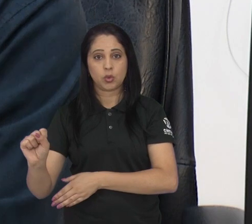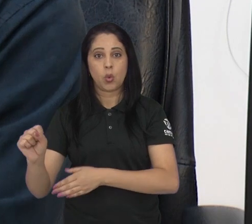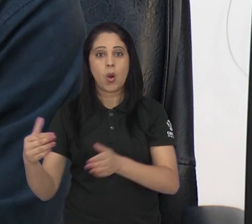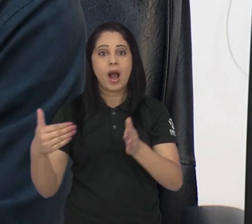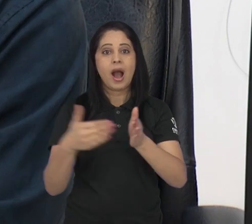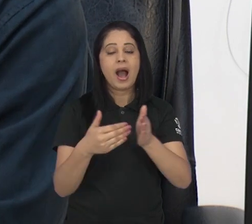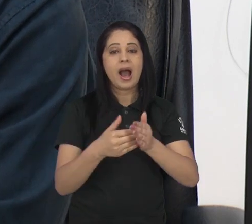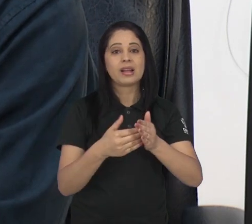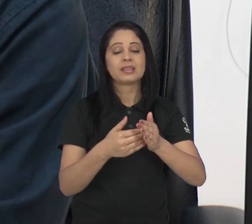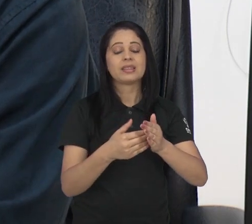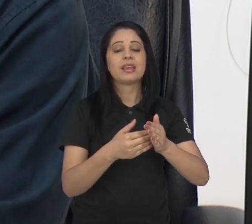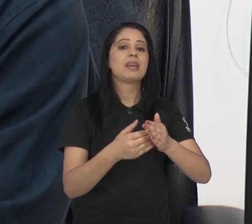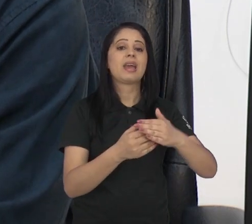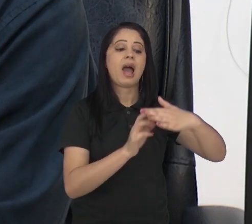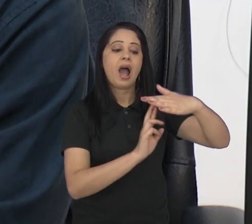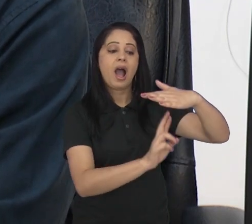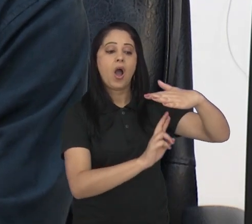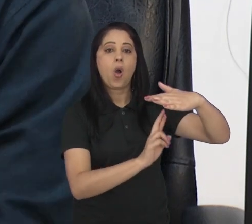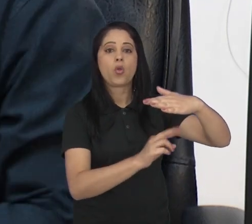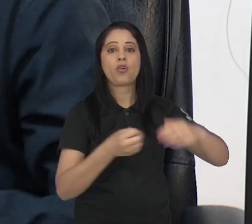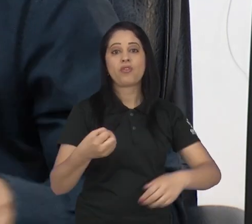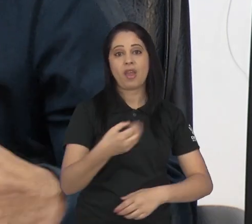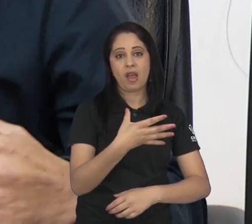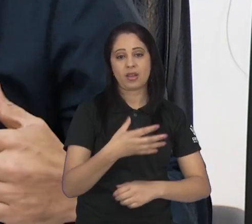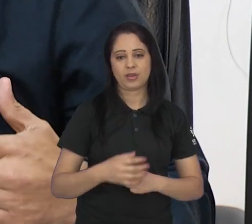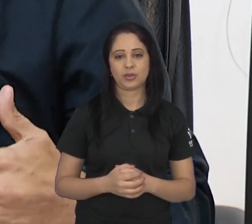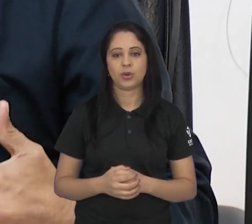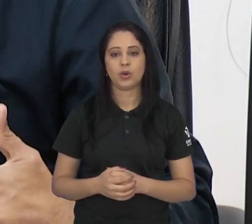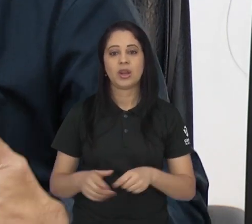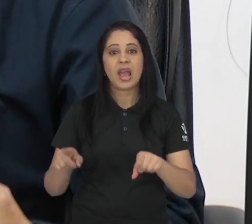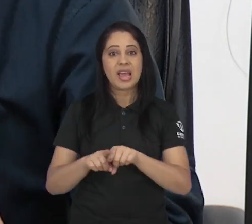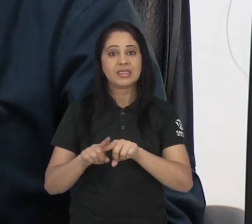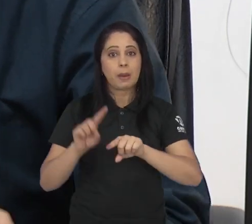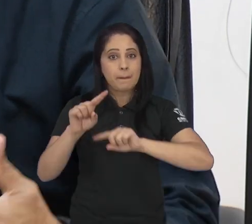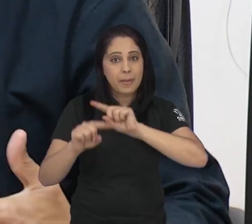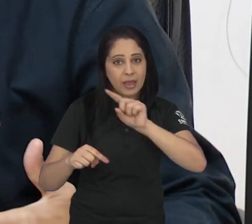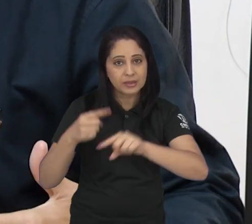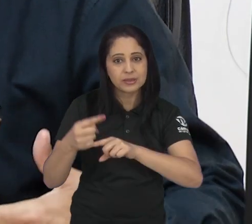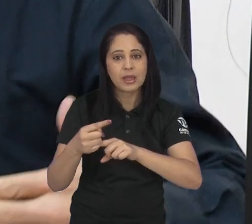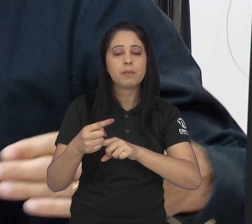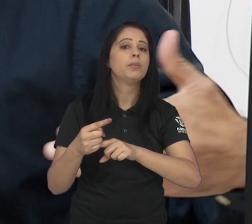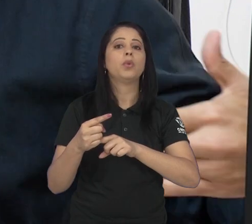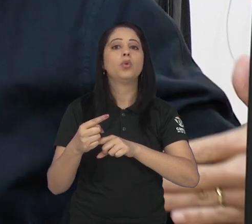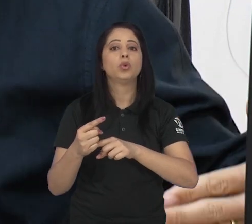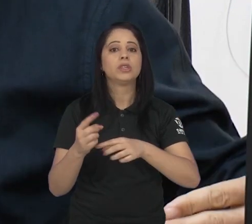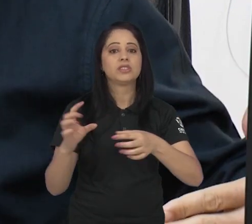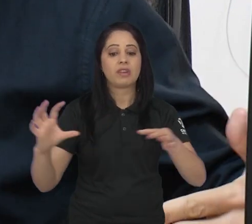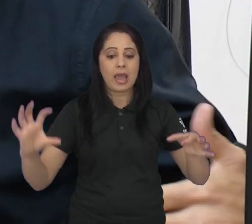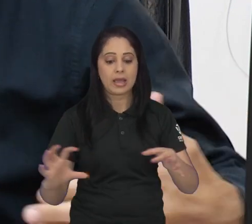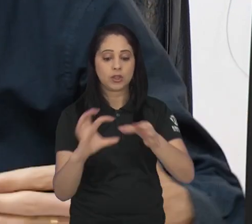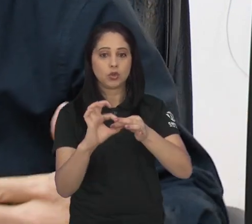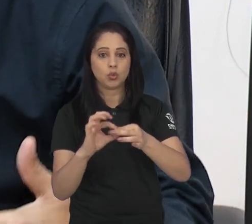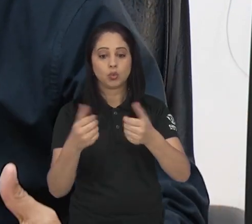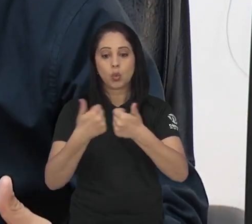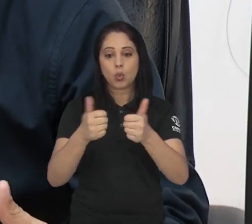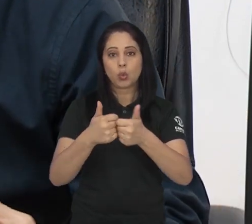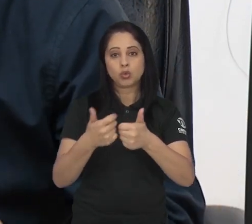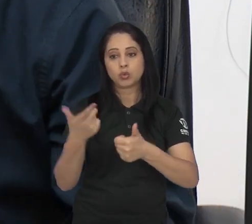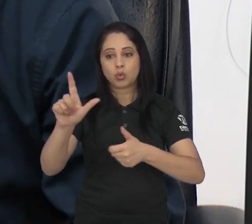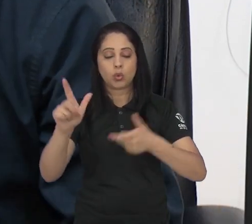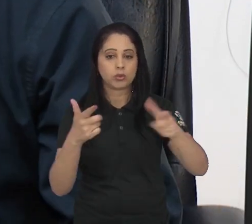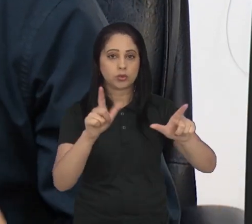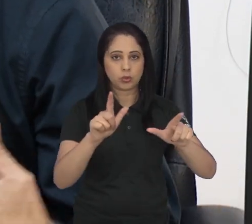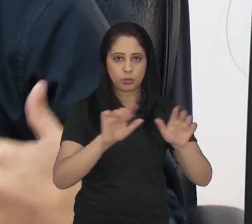e na terra rodoviária nova e depois também vai interligar com os ônibus na região central que a primeira etapa